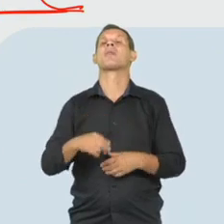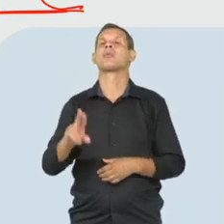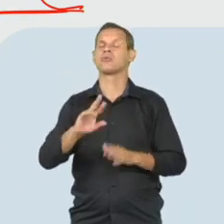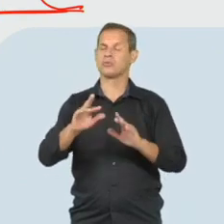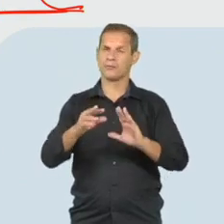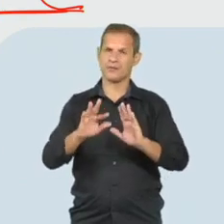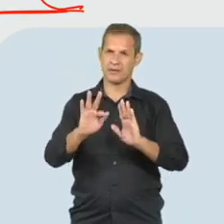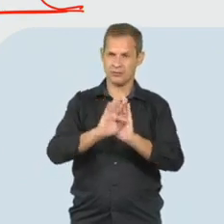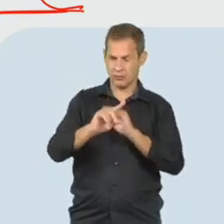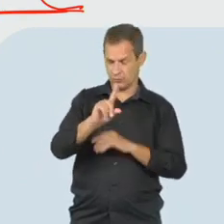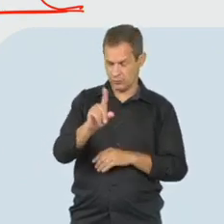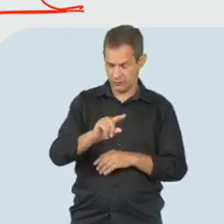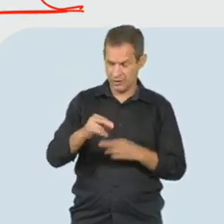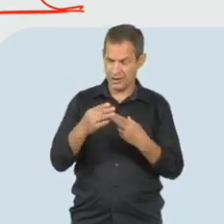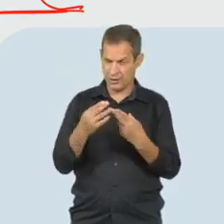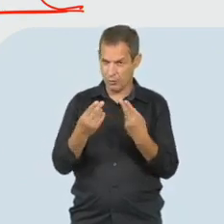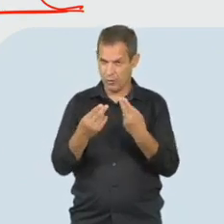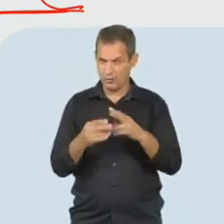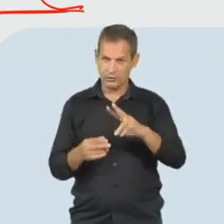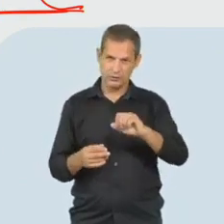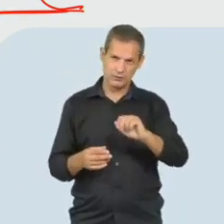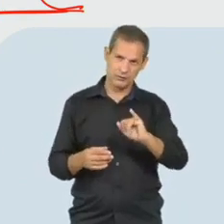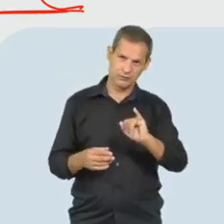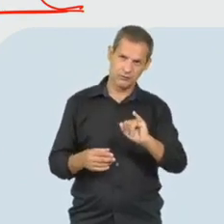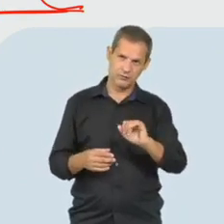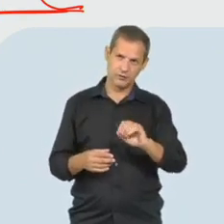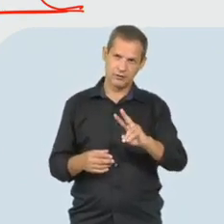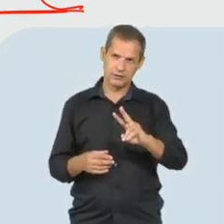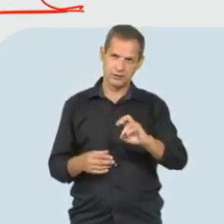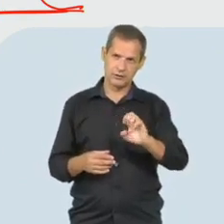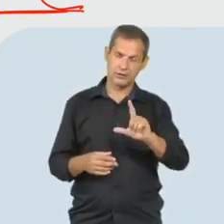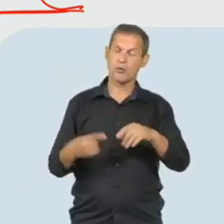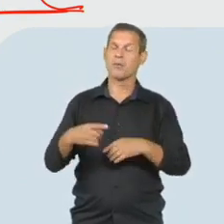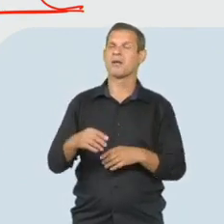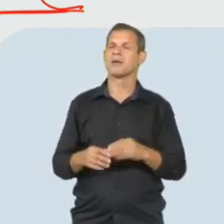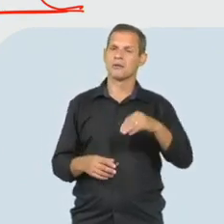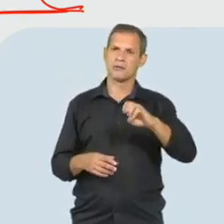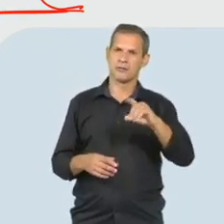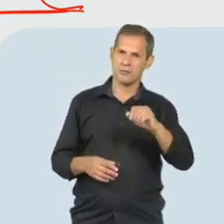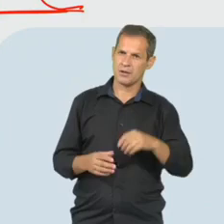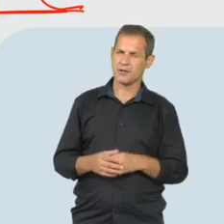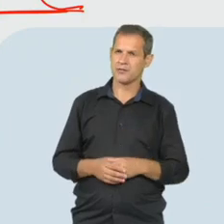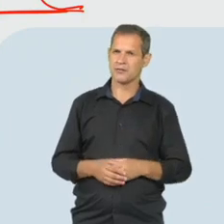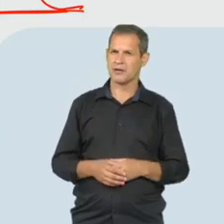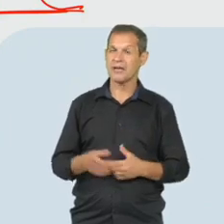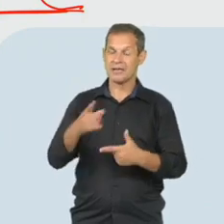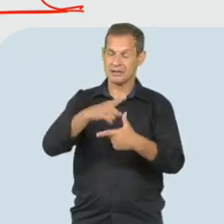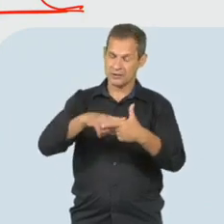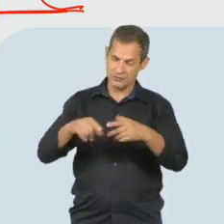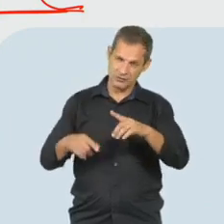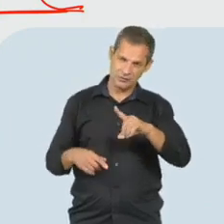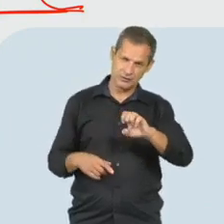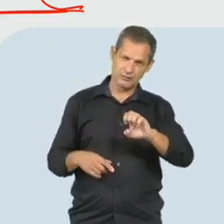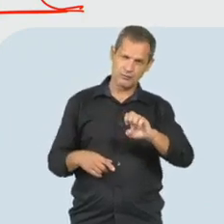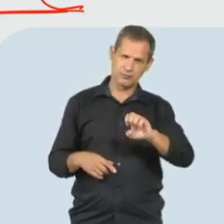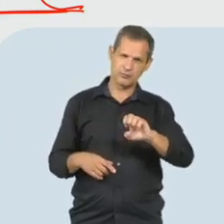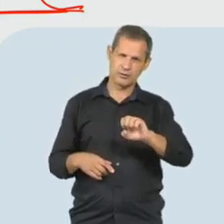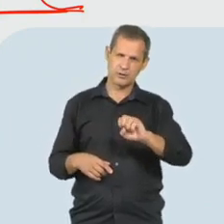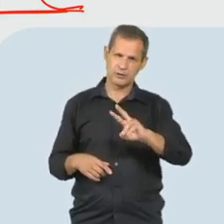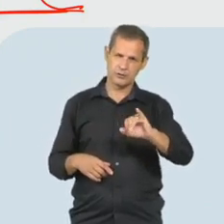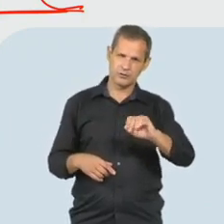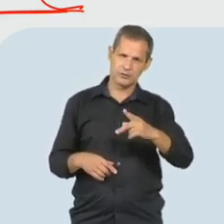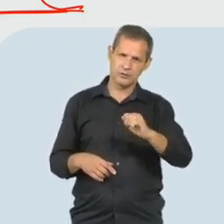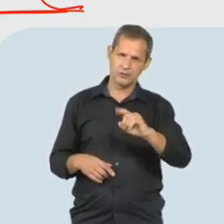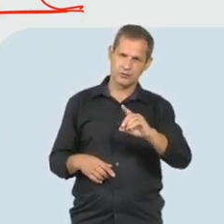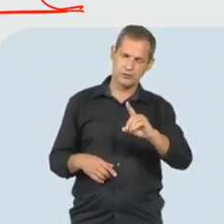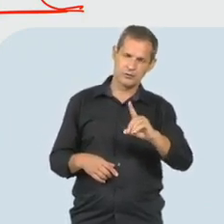fórmula. Z é igual a variável menos a média dividido pelo desvio padrão. É por isso que eu preciso desses valores para